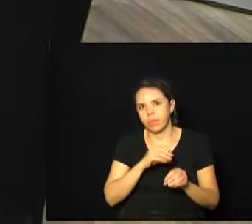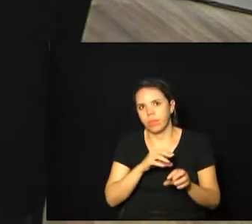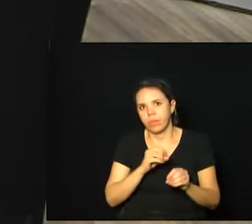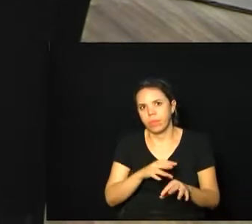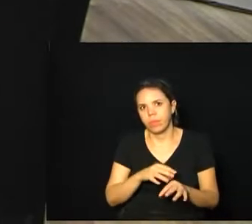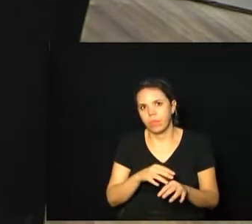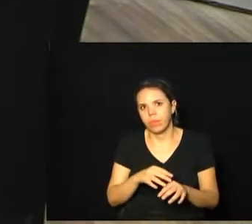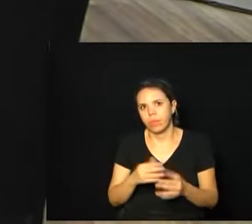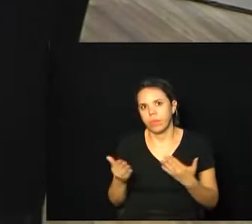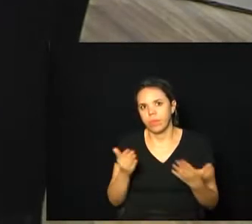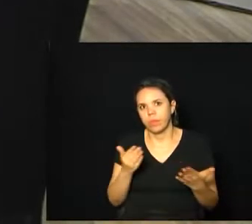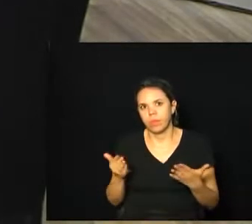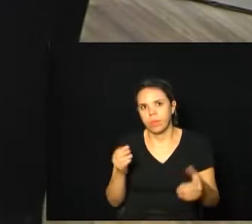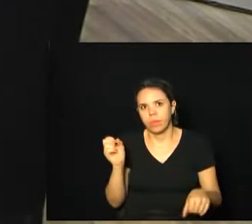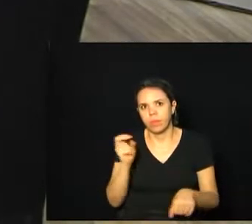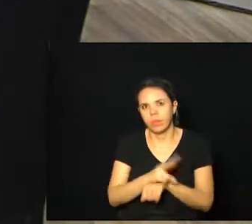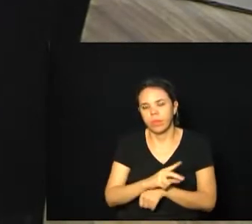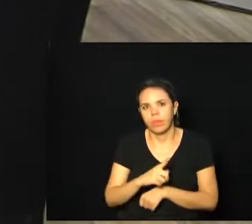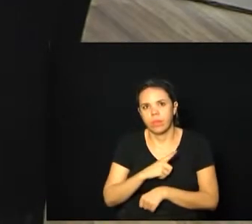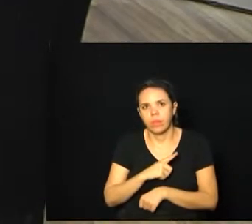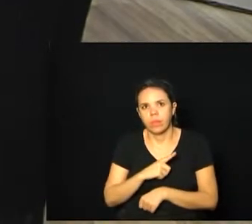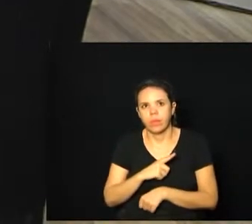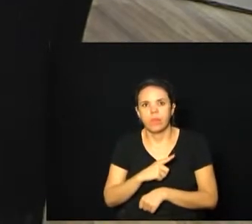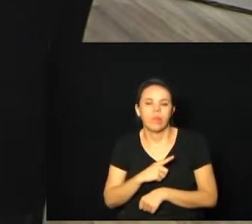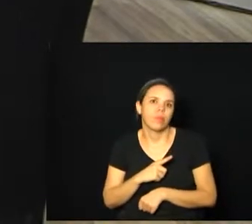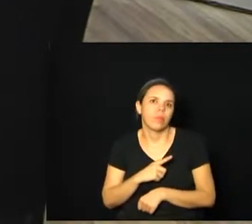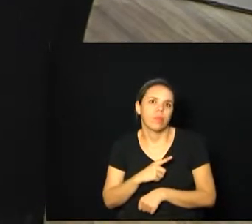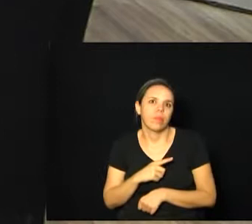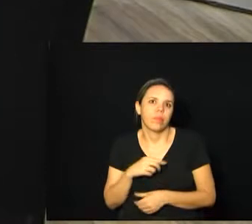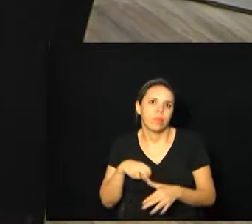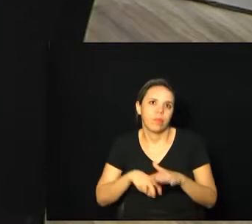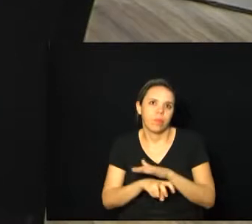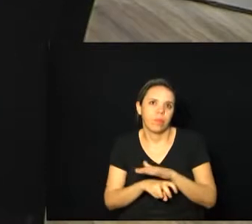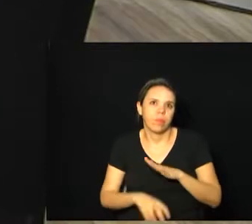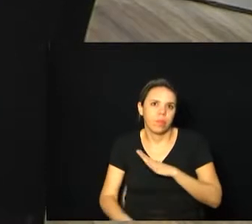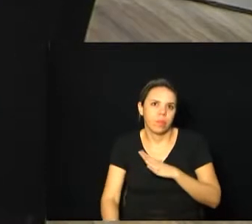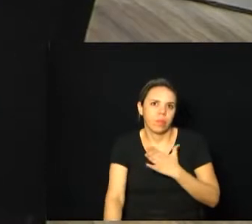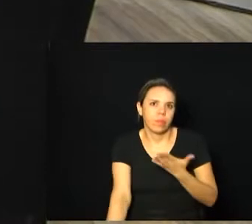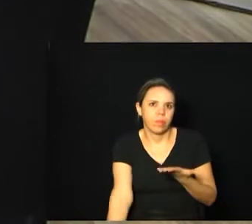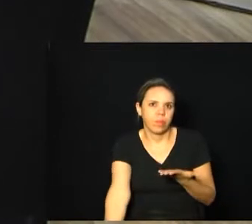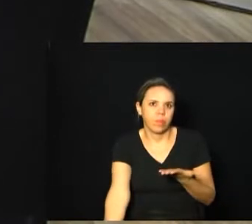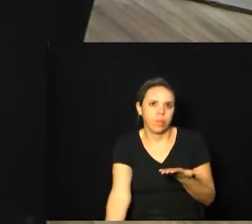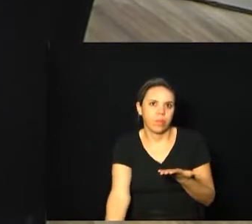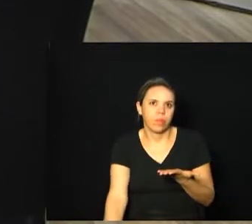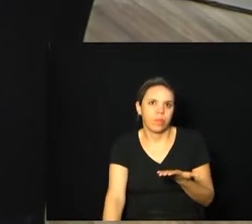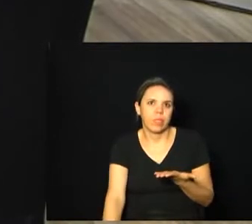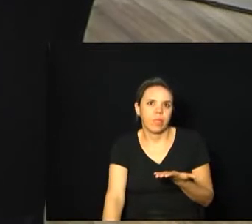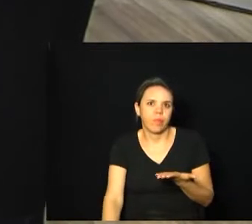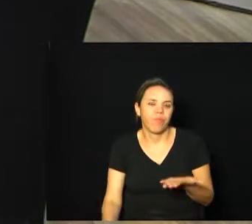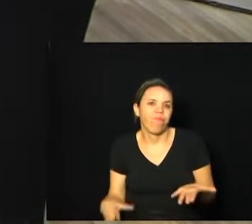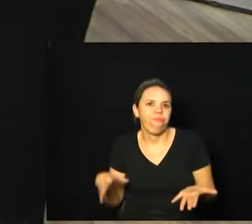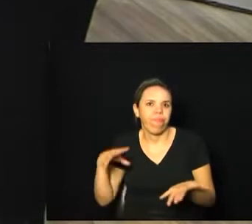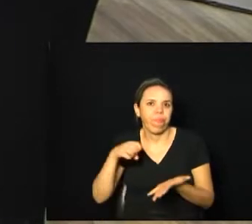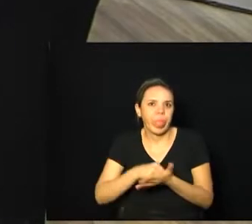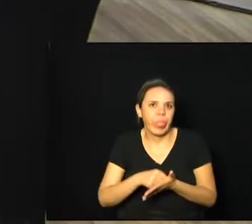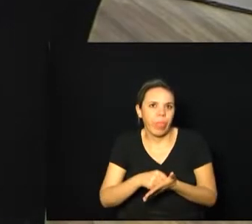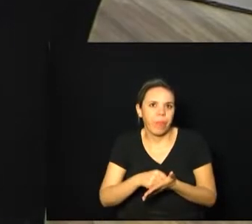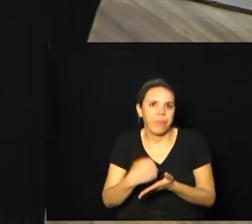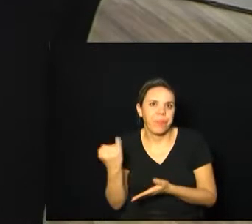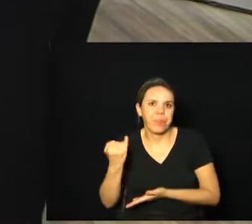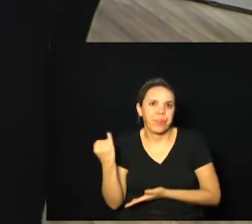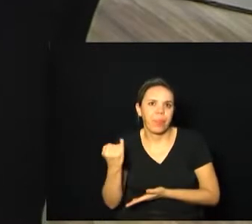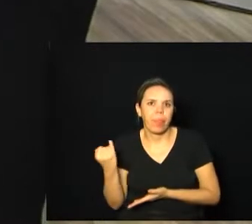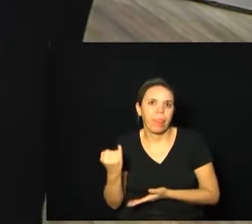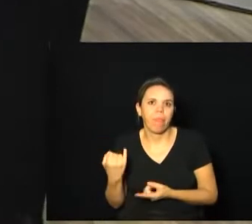com um balanço das vagas que foram preenchidas nas creches aqui da cidade. Esse balanço, esse cadastro, na verdade, é